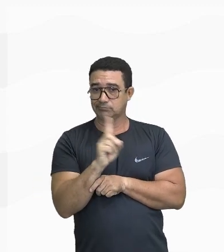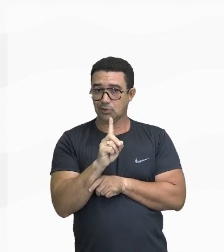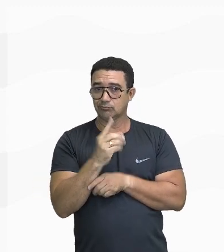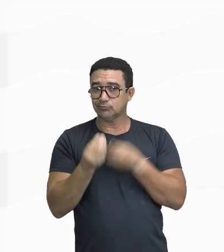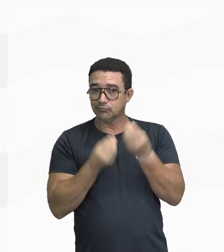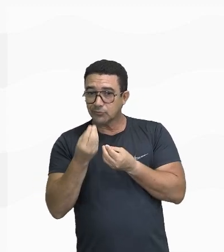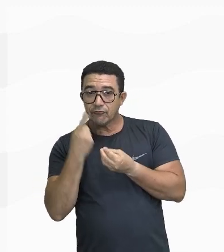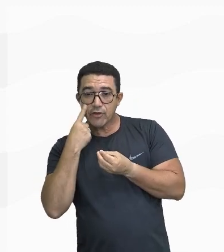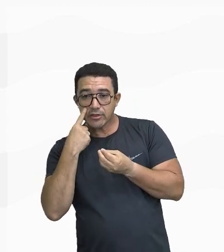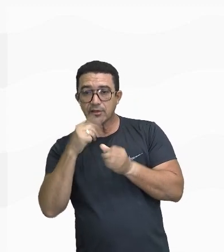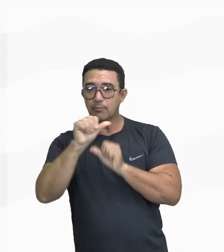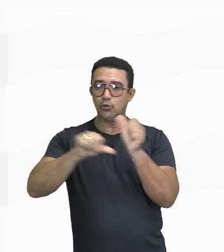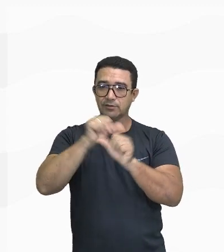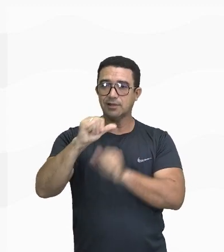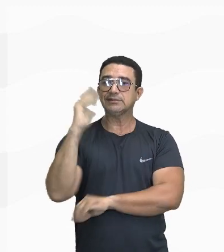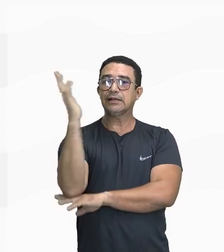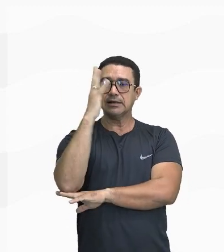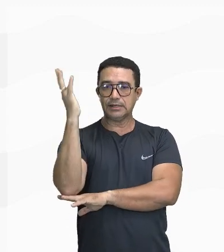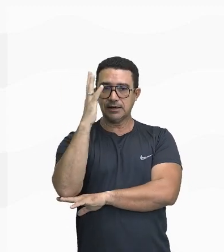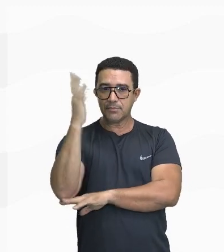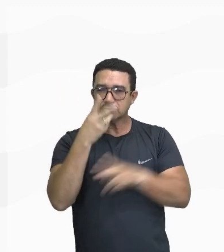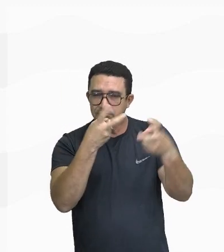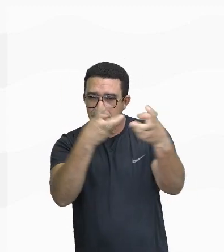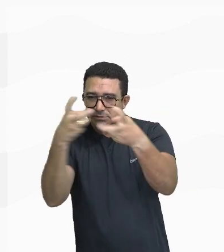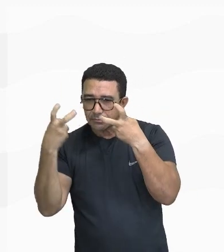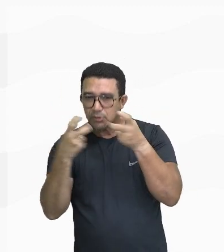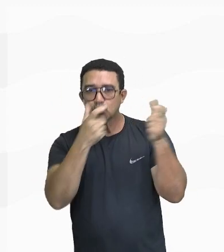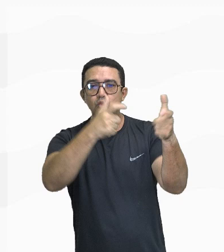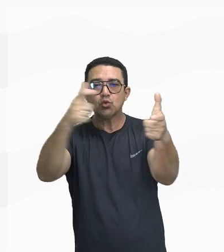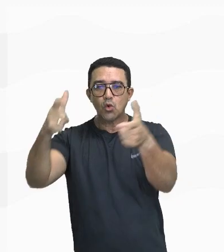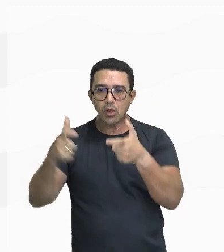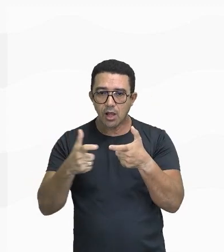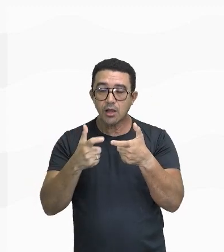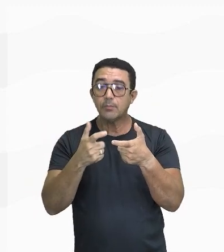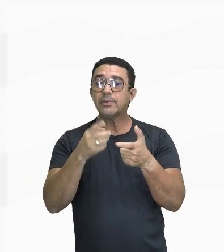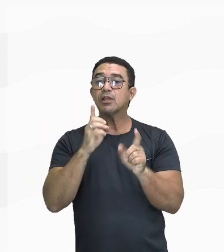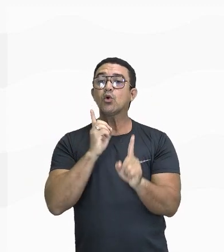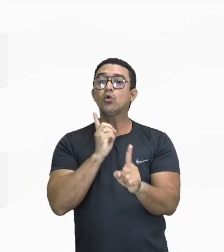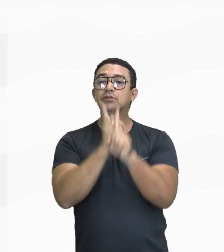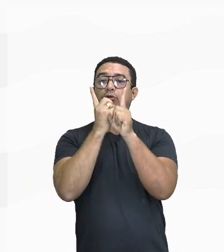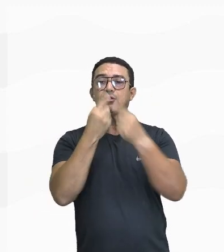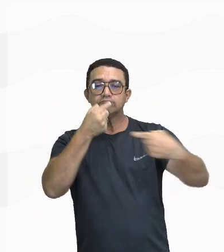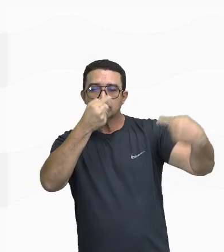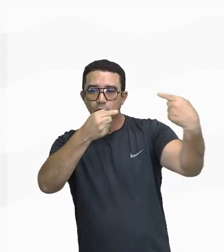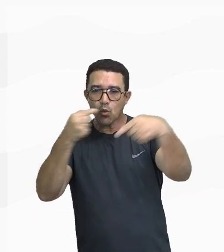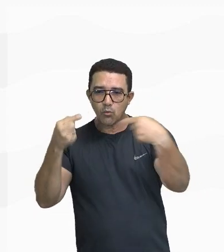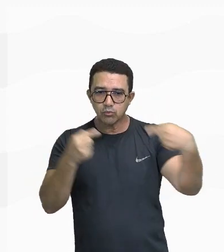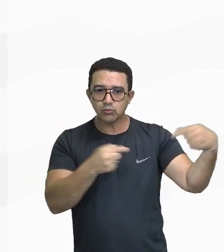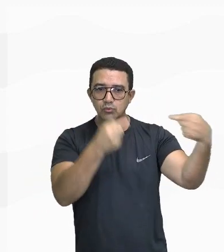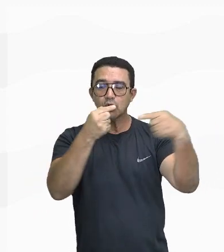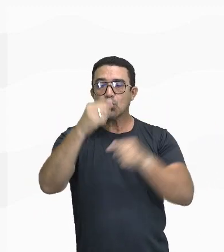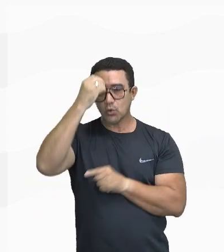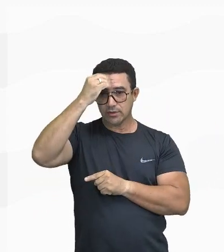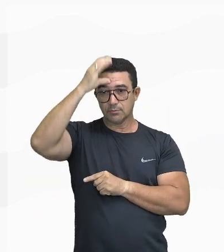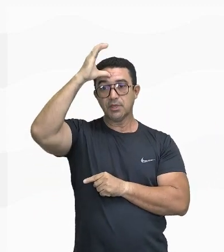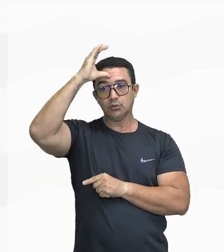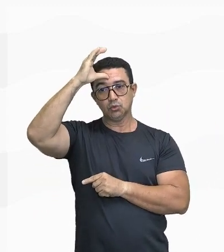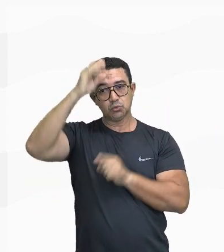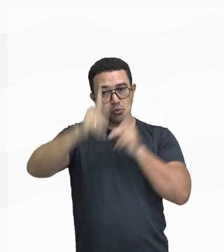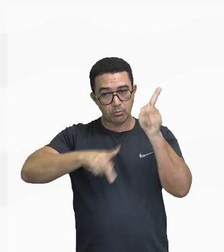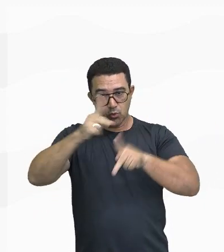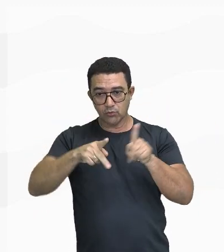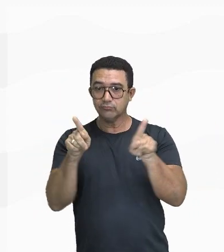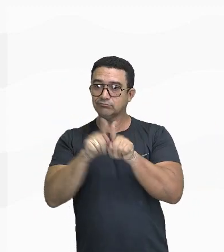as mudanças climáticas percebidas localmente, para estabelecer o diálogo entre os conhecimentos populares e